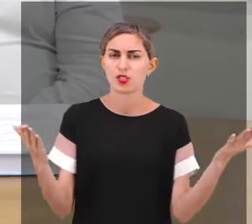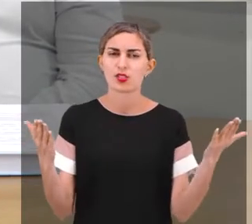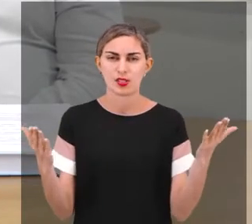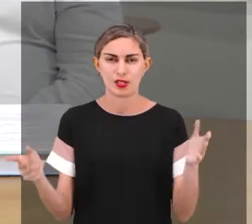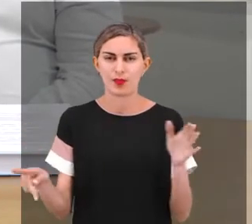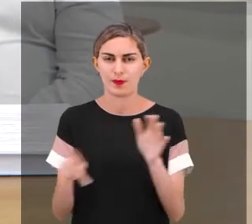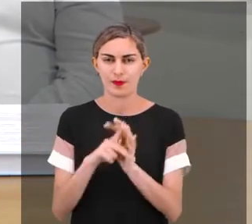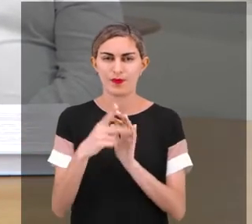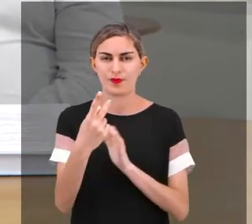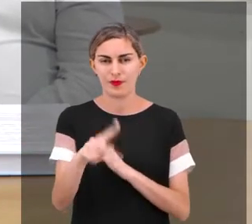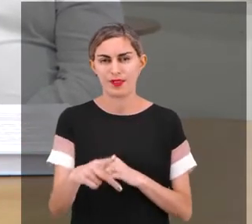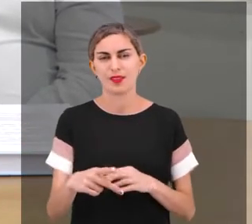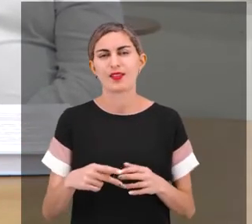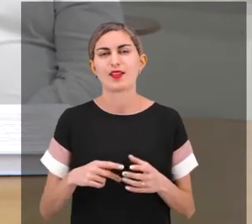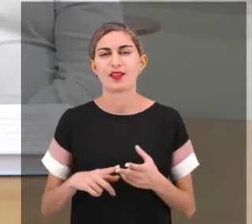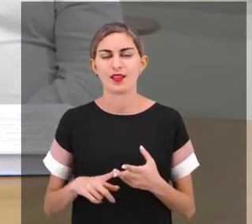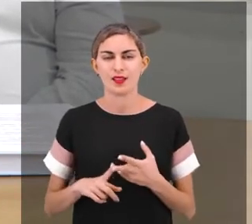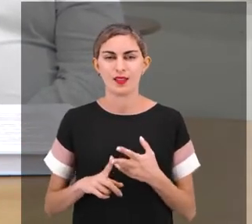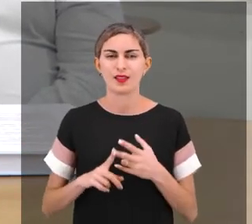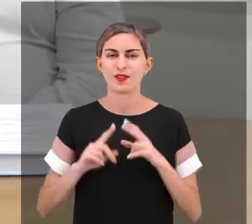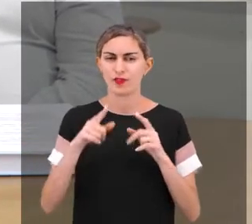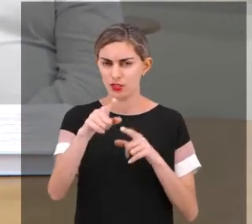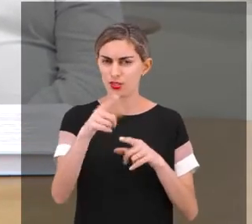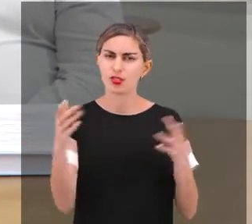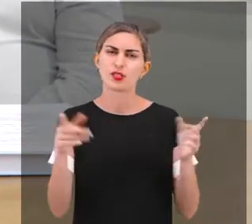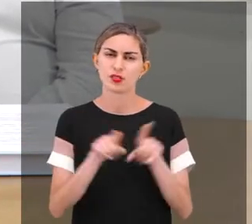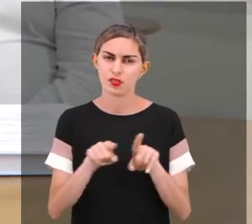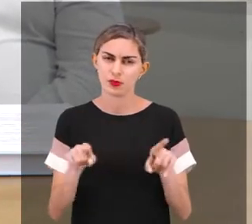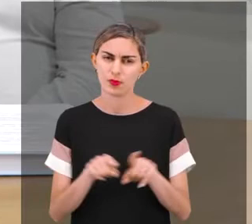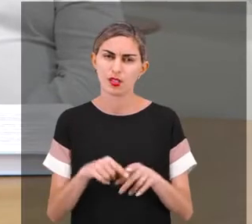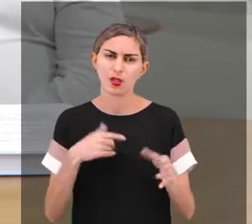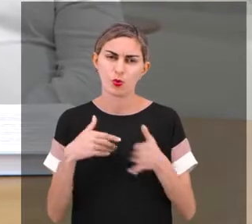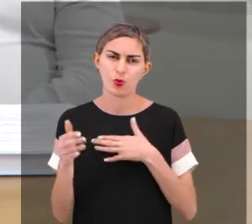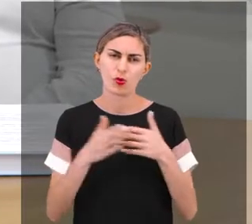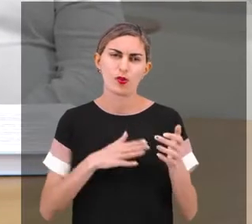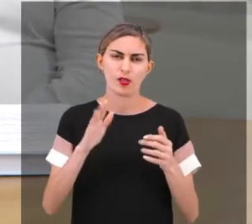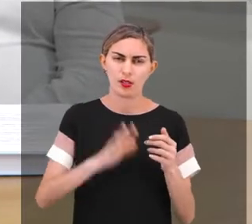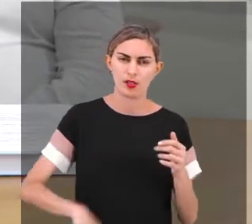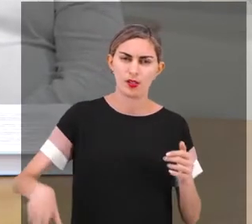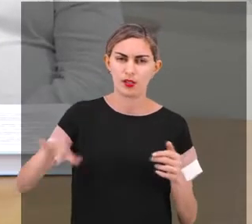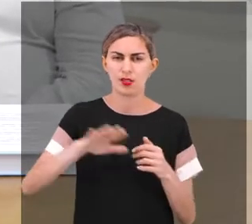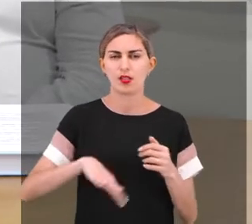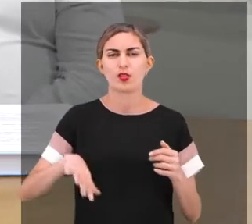vão ser um dos integrantes desse SESMIT. Vocês podem trabalhar em qualquer que